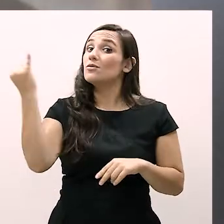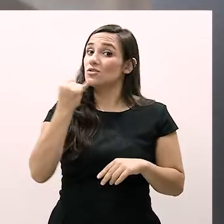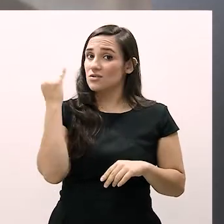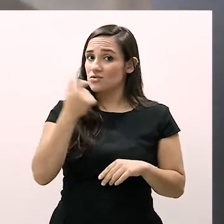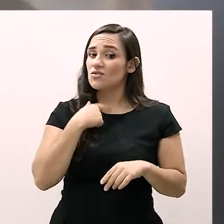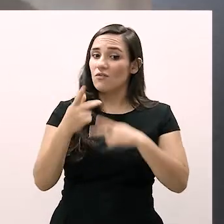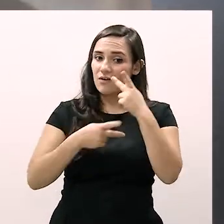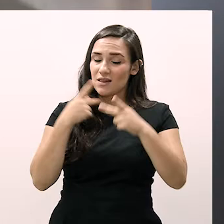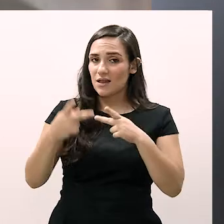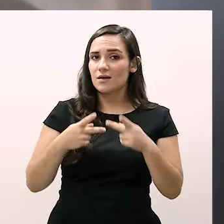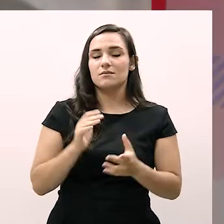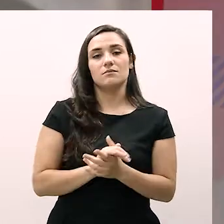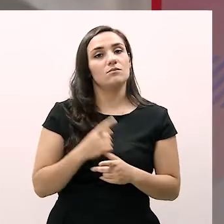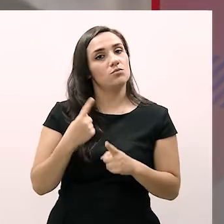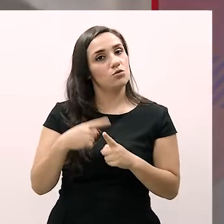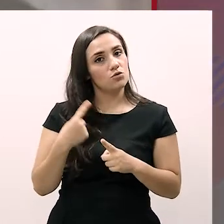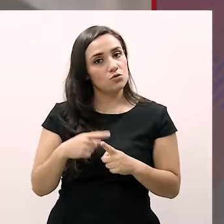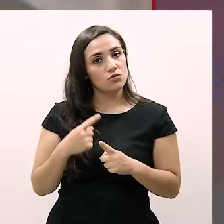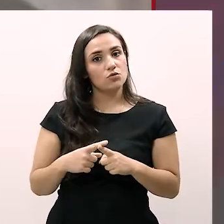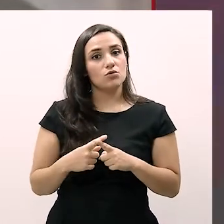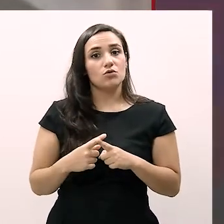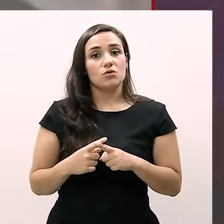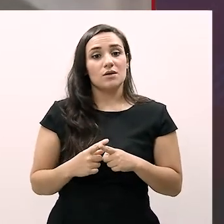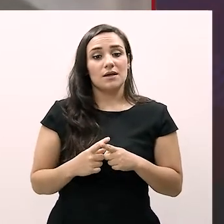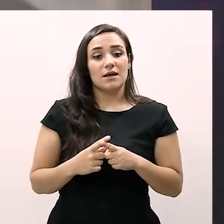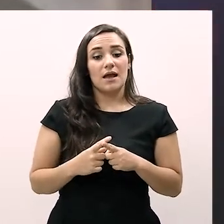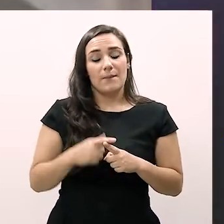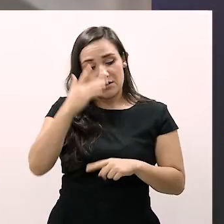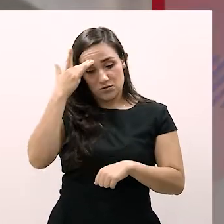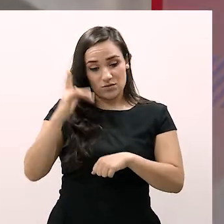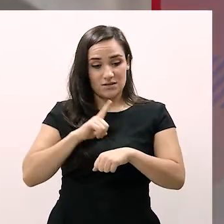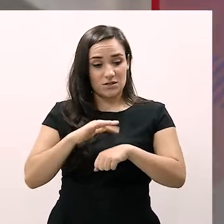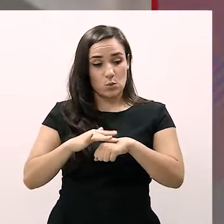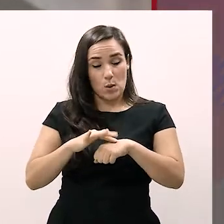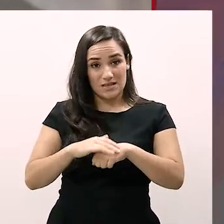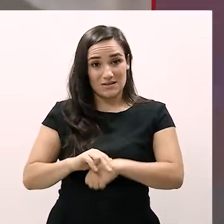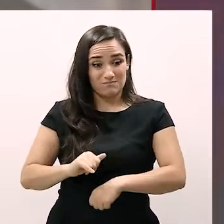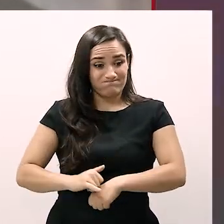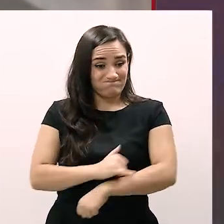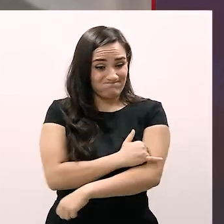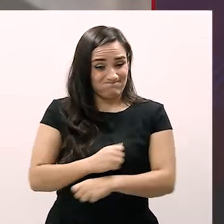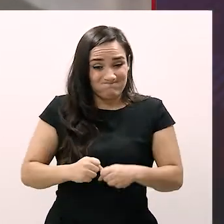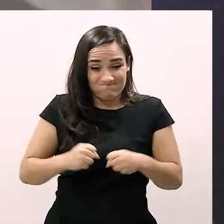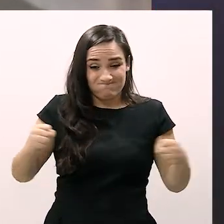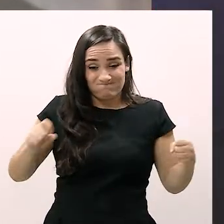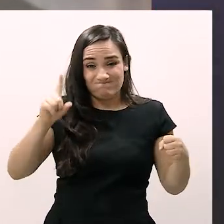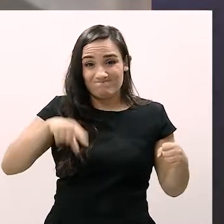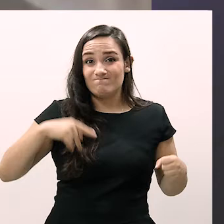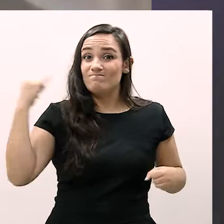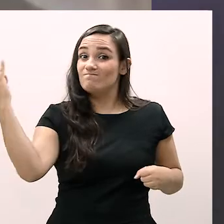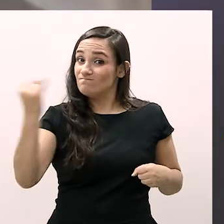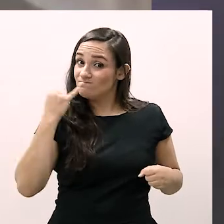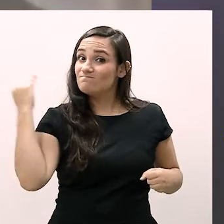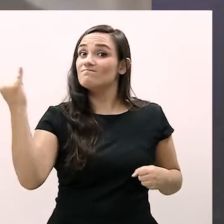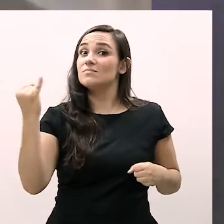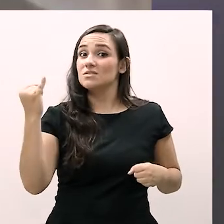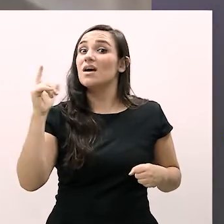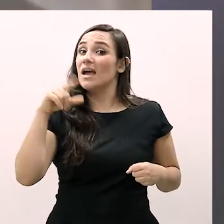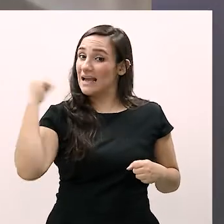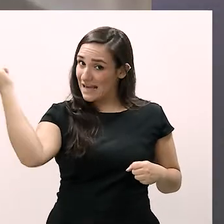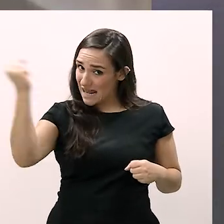isso, porque nós estamos falando que o doente obeso é muito grave. E nós sempre falamos que o doente obeso é muito